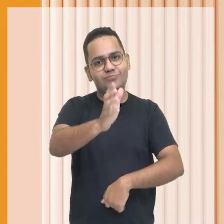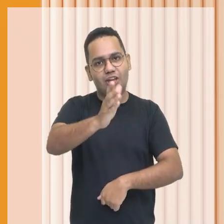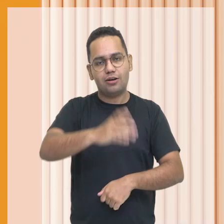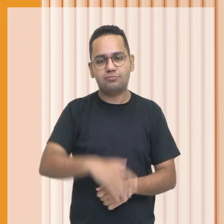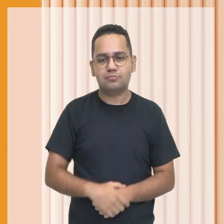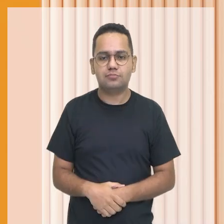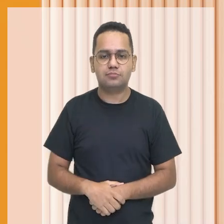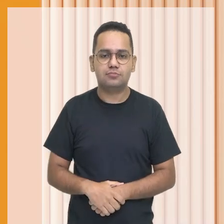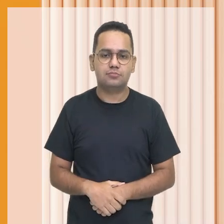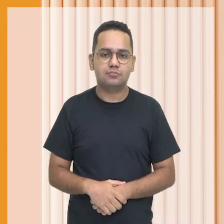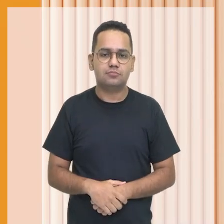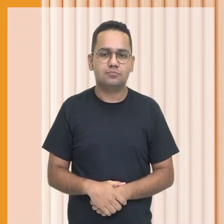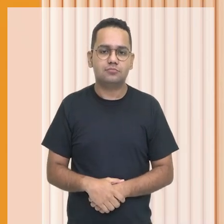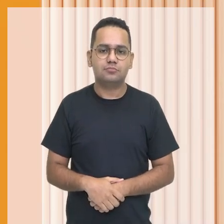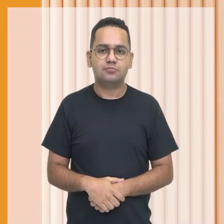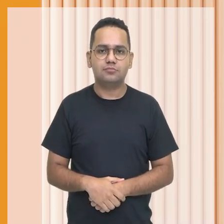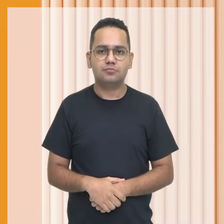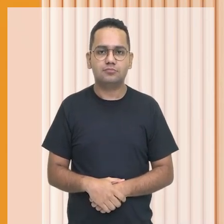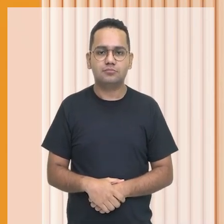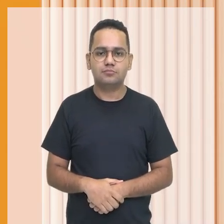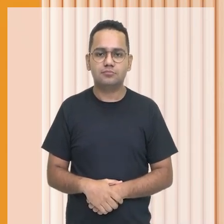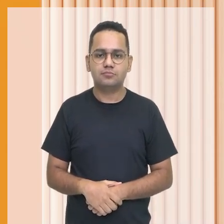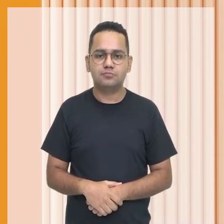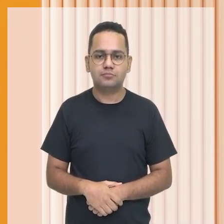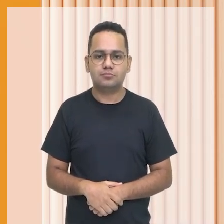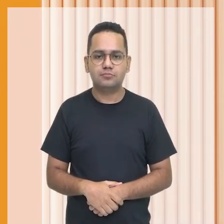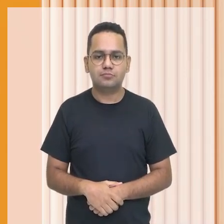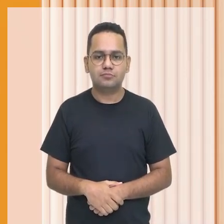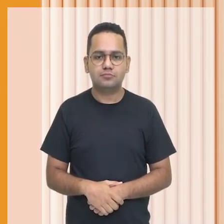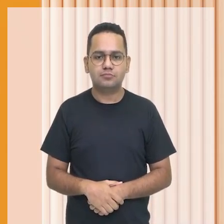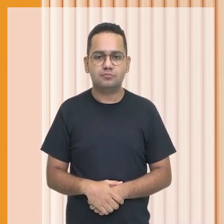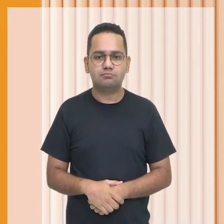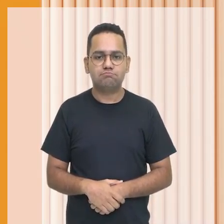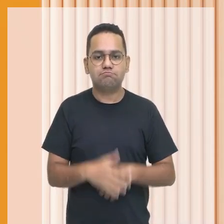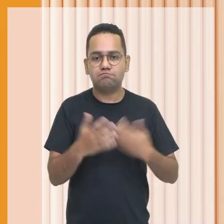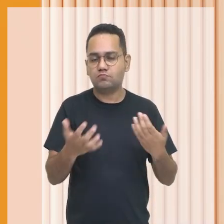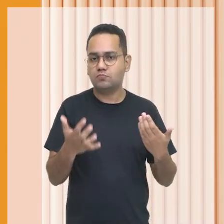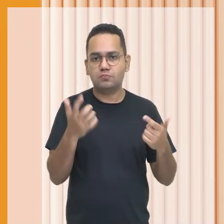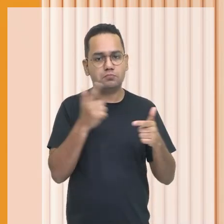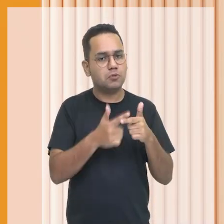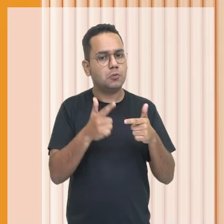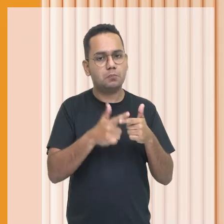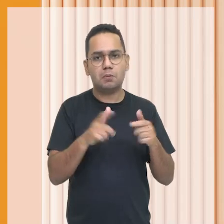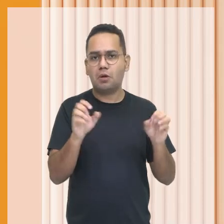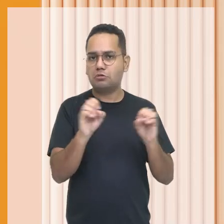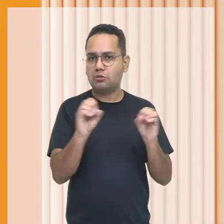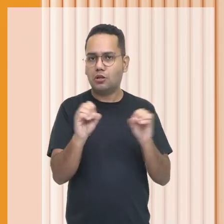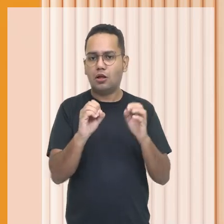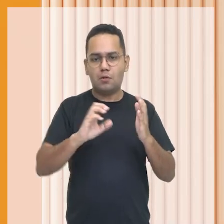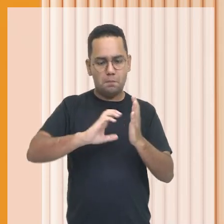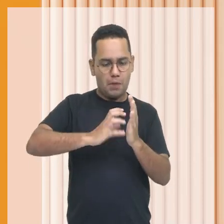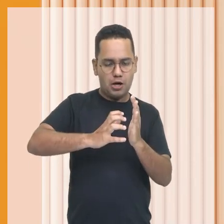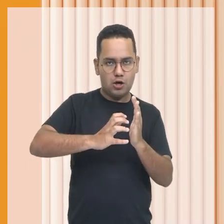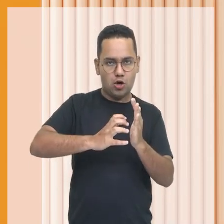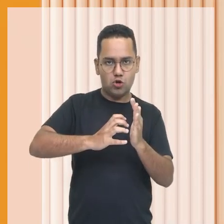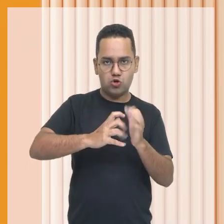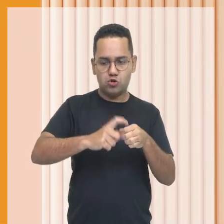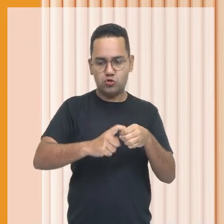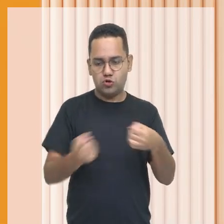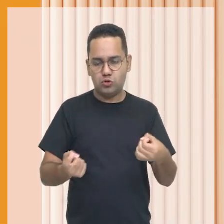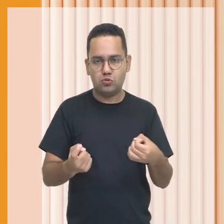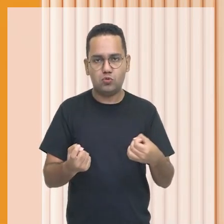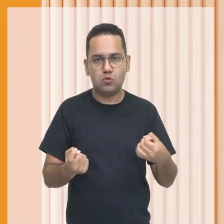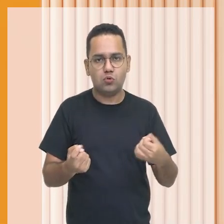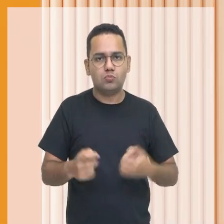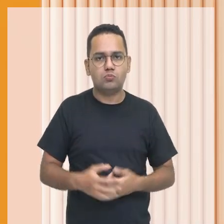Collor de Mello. Então, quando ele soube dessa questão, ele disse, não tem nada a ver com isso, se desfiliou do partido, tudo, se desligou de qualquer